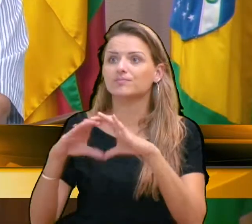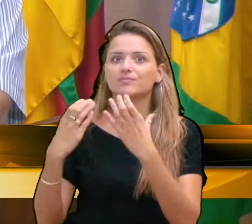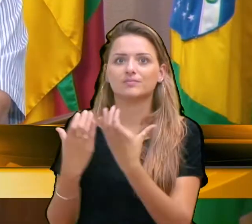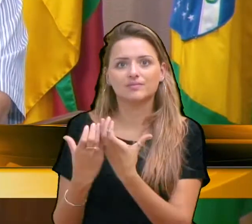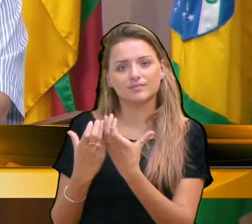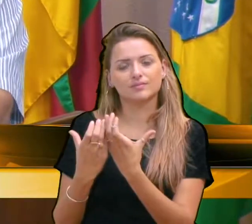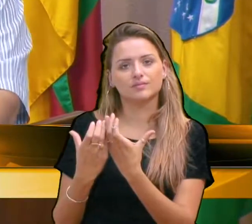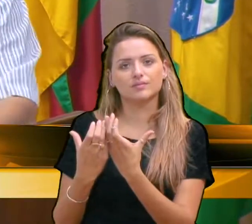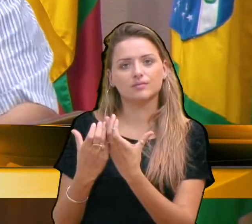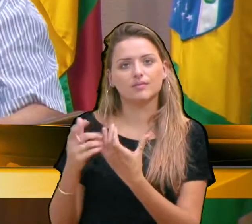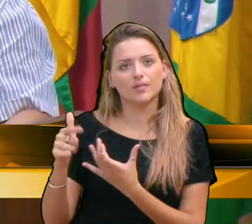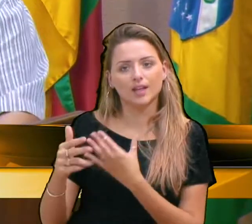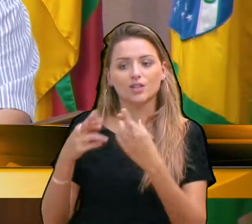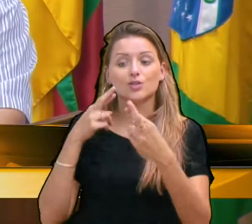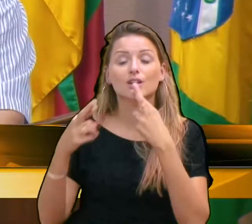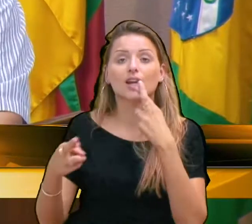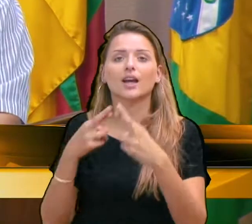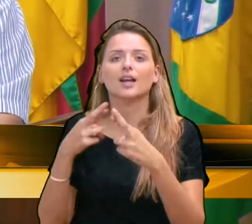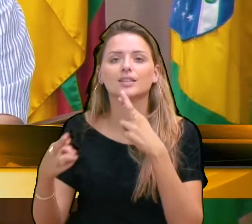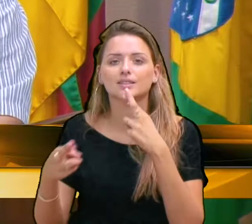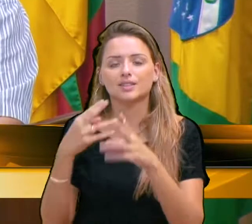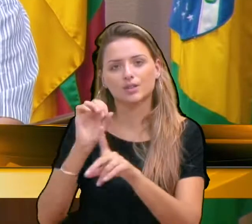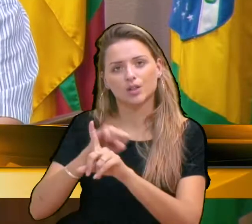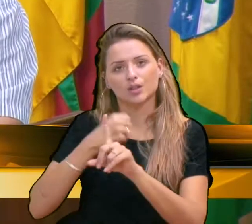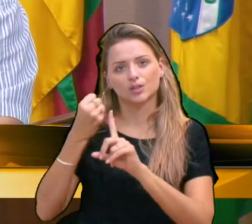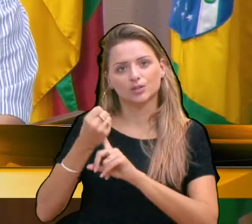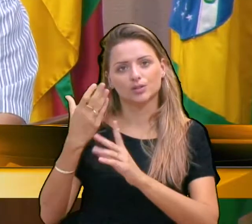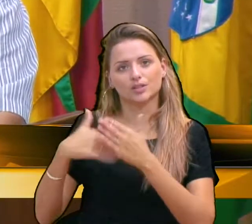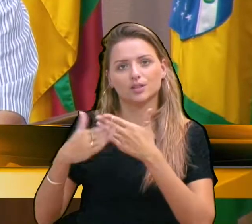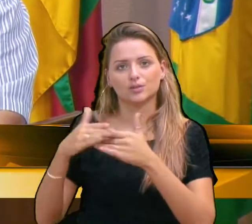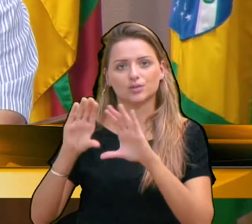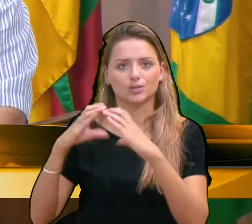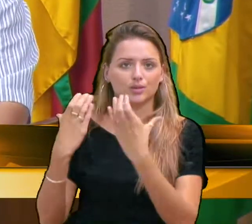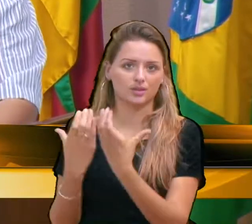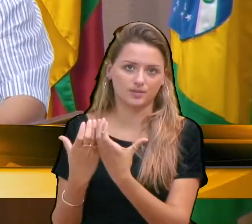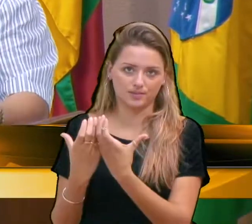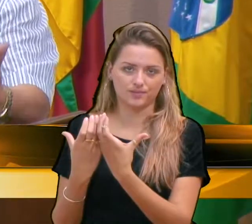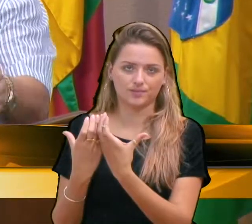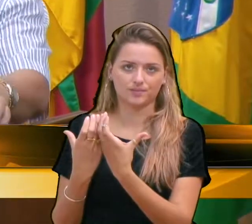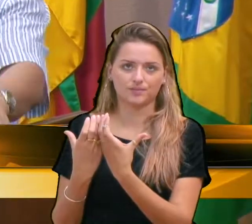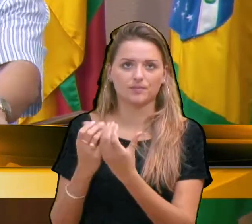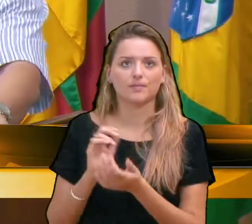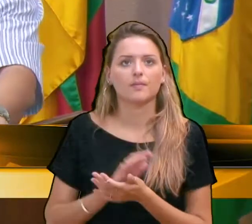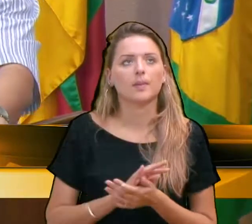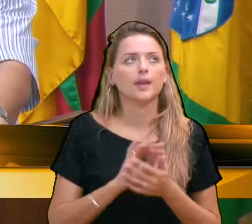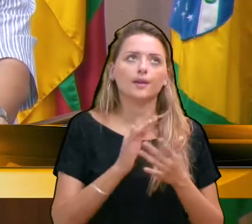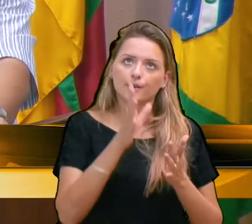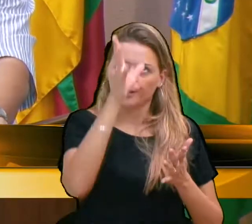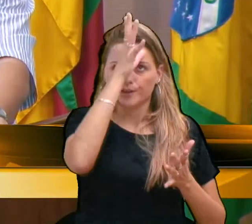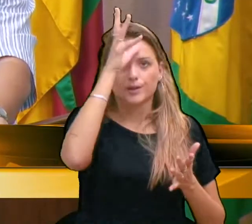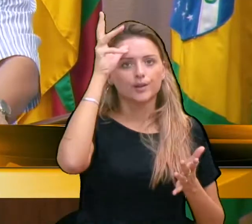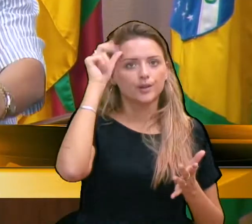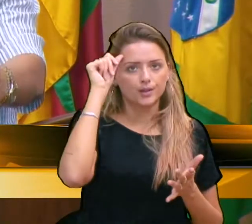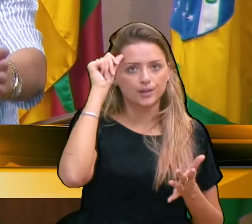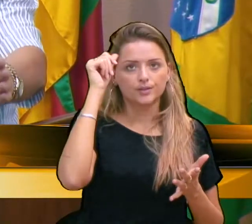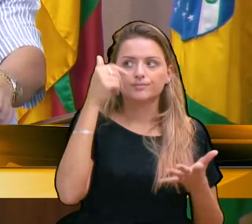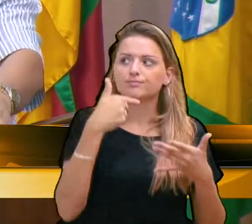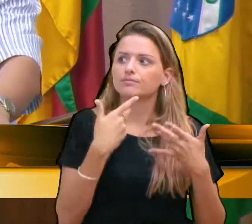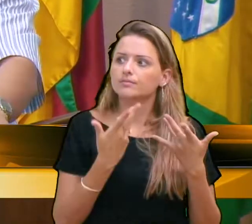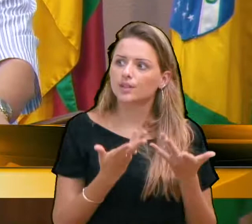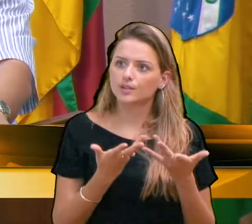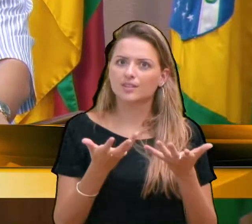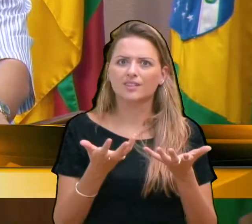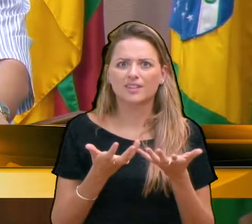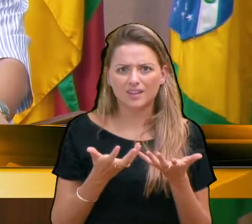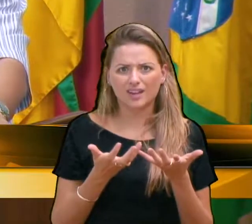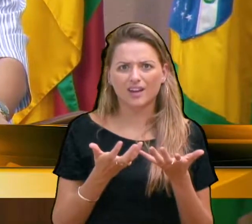de relacionamento social das nossas comunidades. Aí o executivo quer entrar com